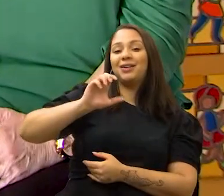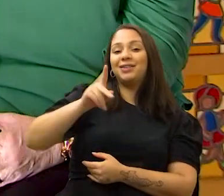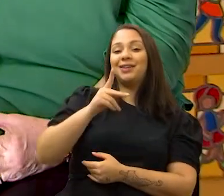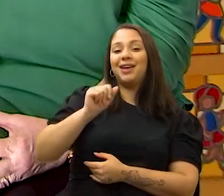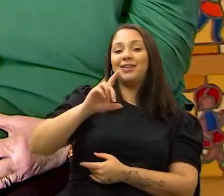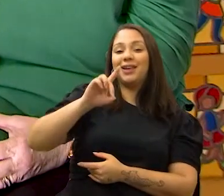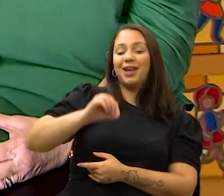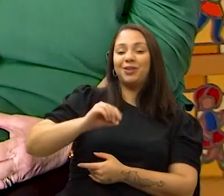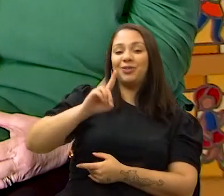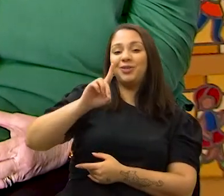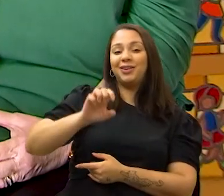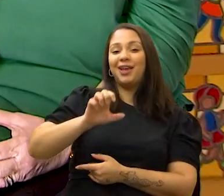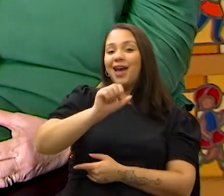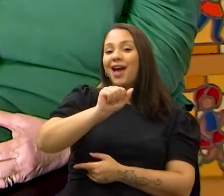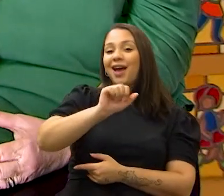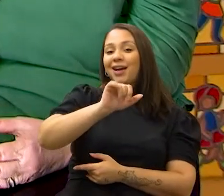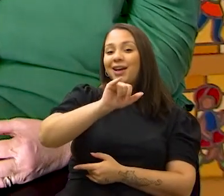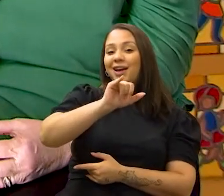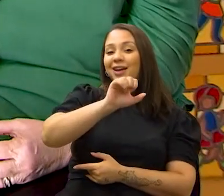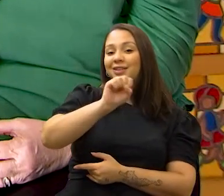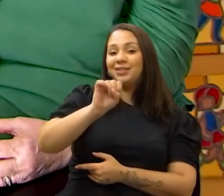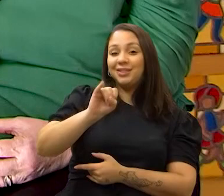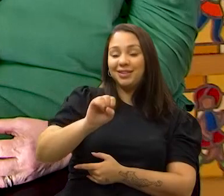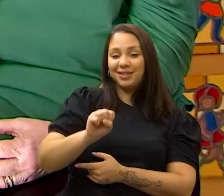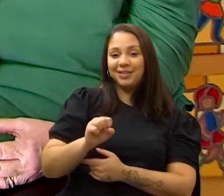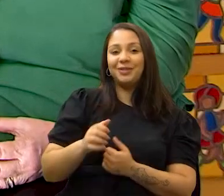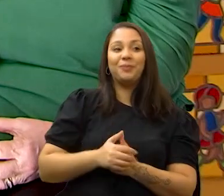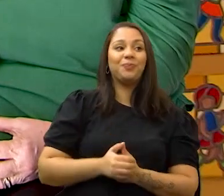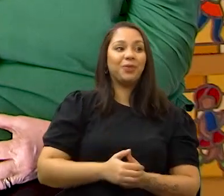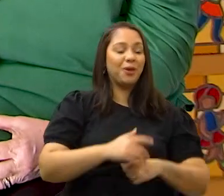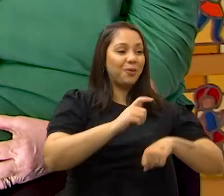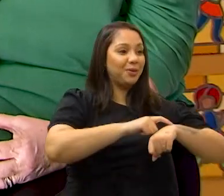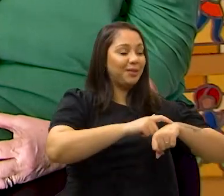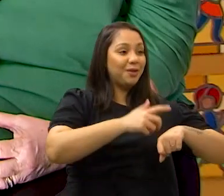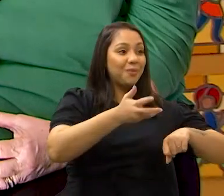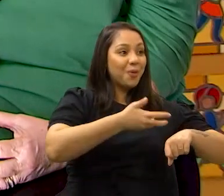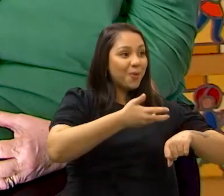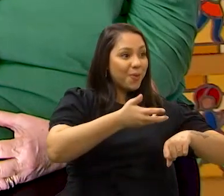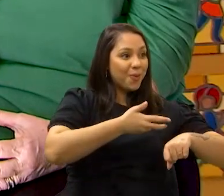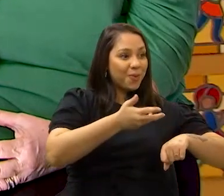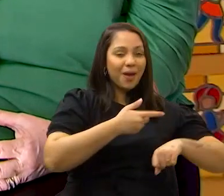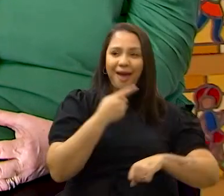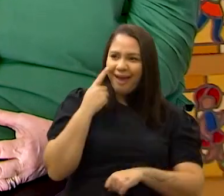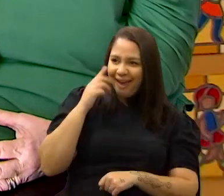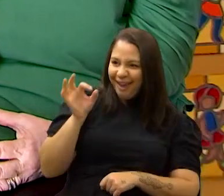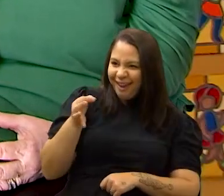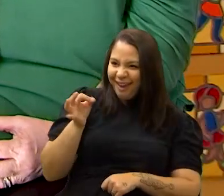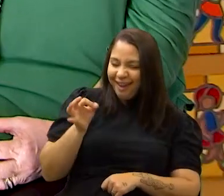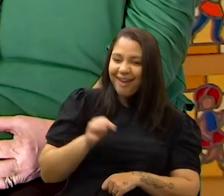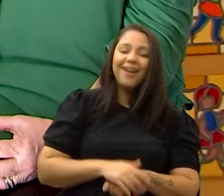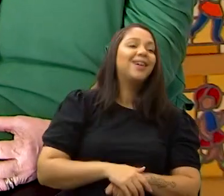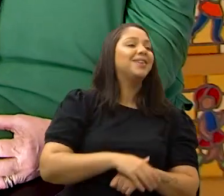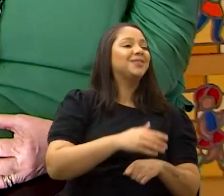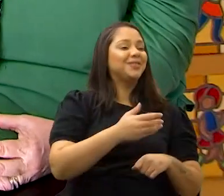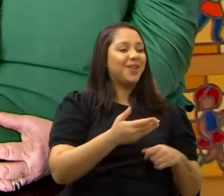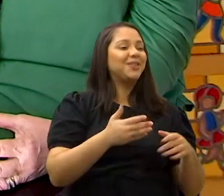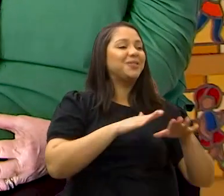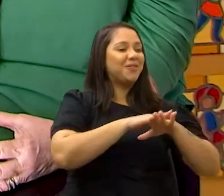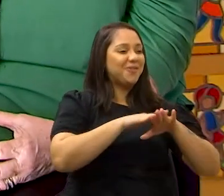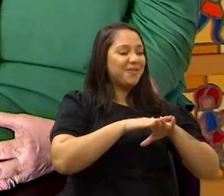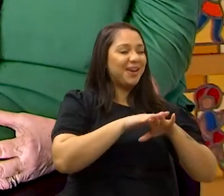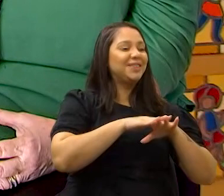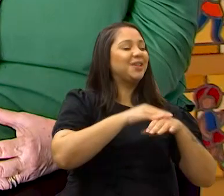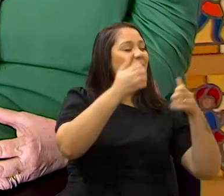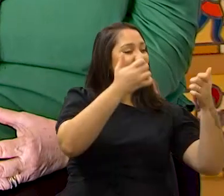né? Mas não, vai modificando com o tempo. Professora, passou rapidinho o tempo, hein? Ah, é? A conversa